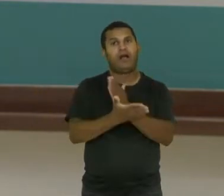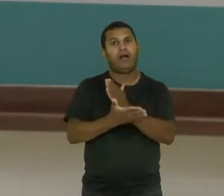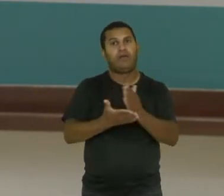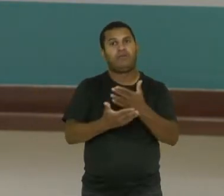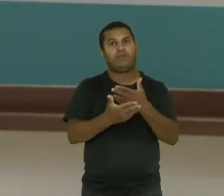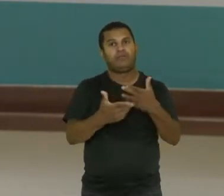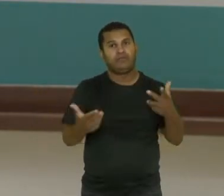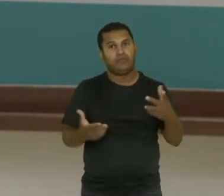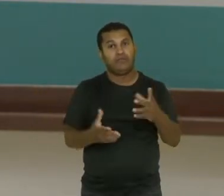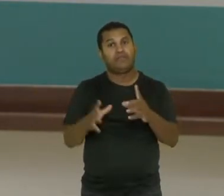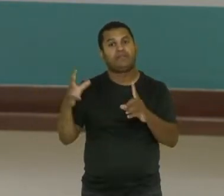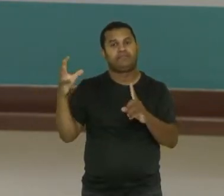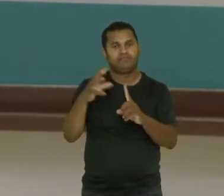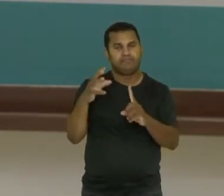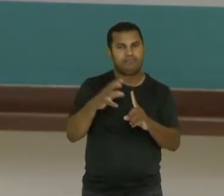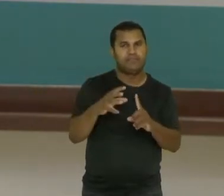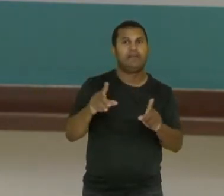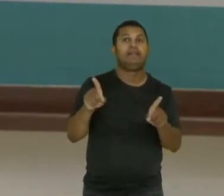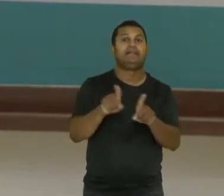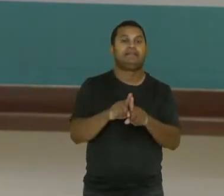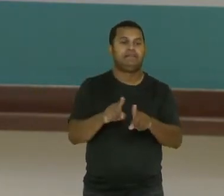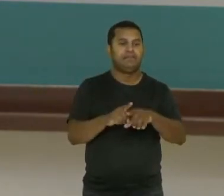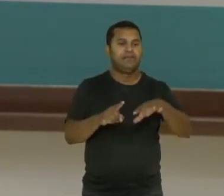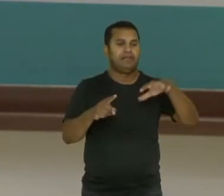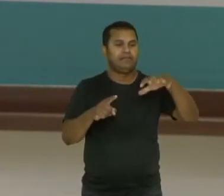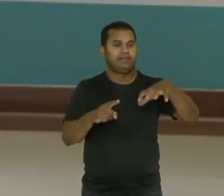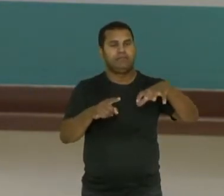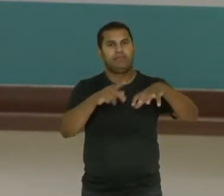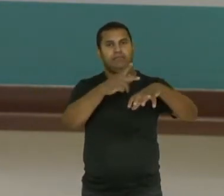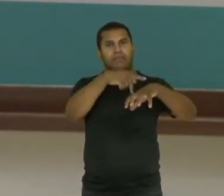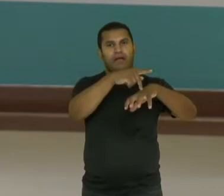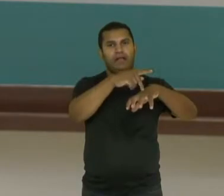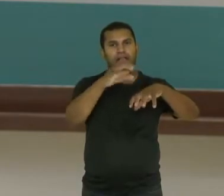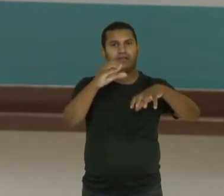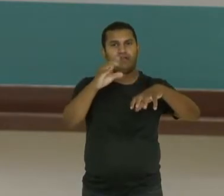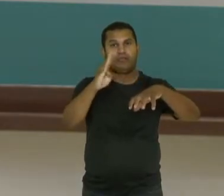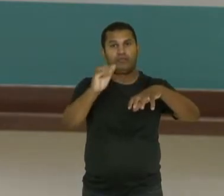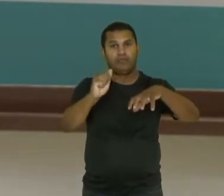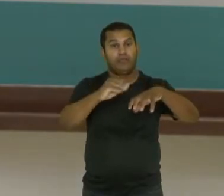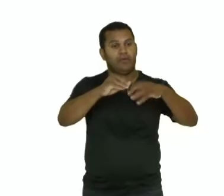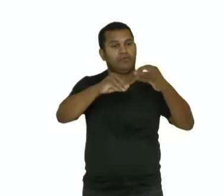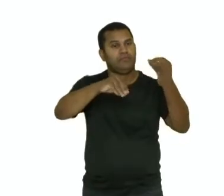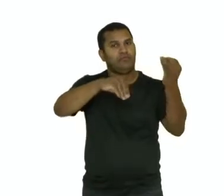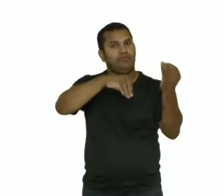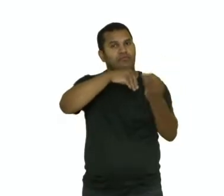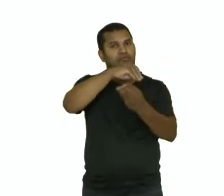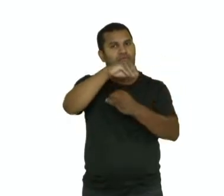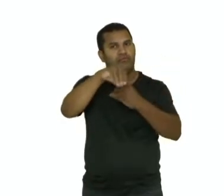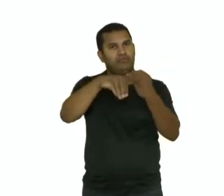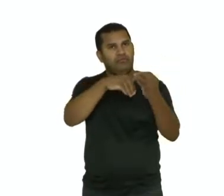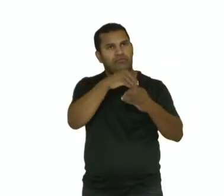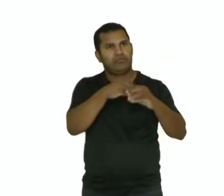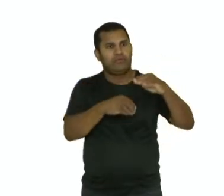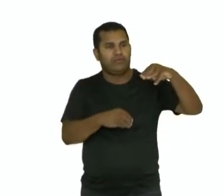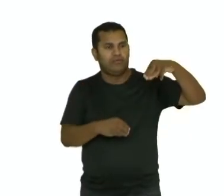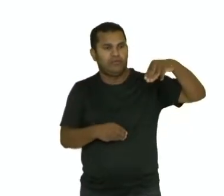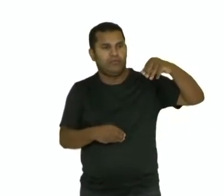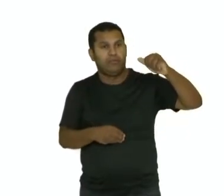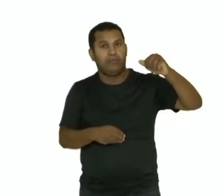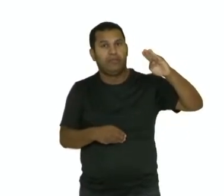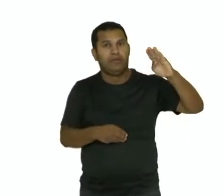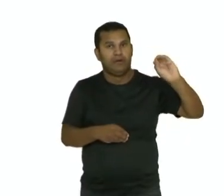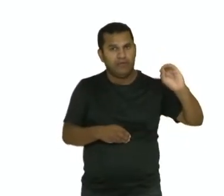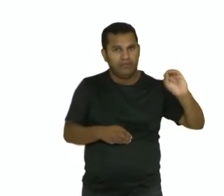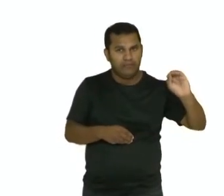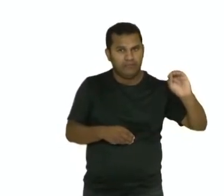que sofreu forte influência da cultura africana, associo esse mambo original